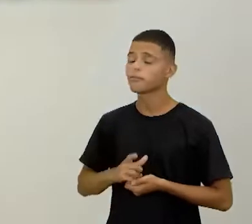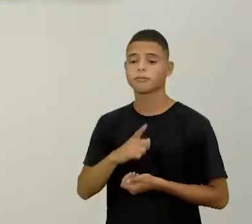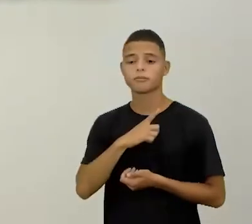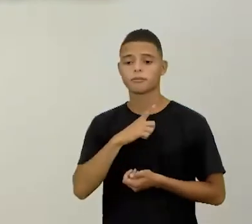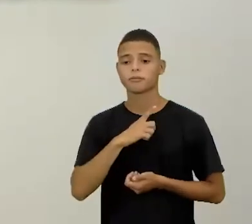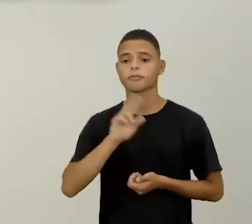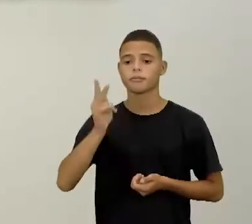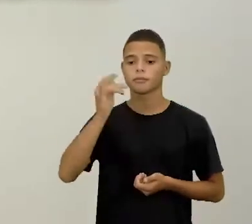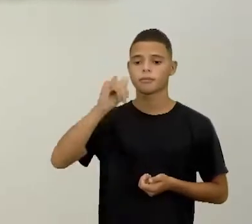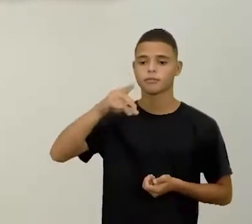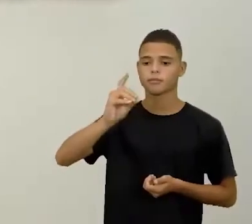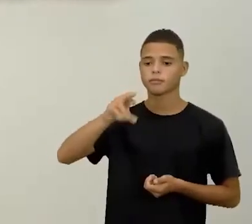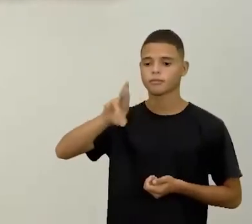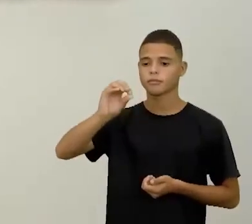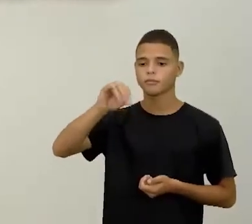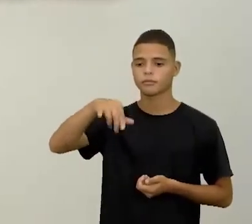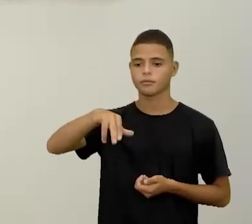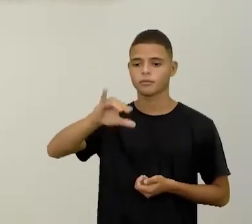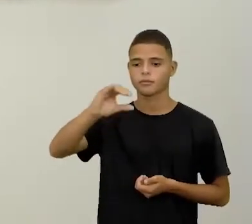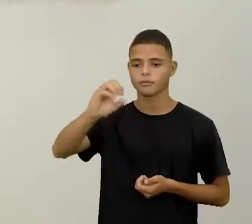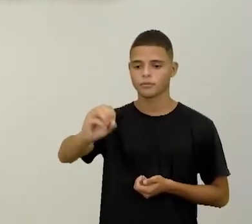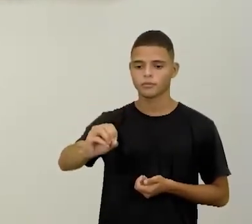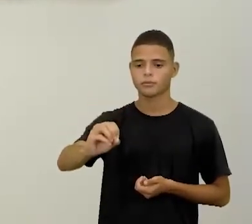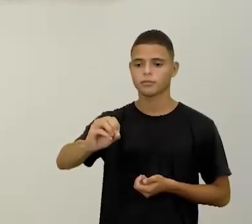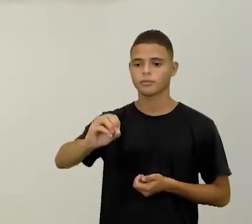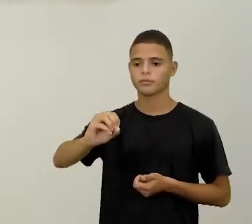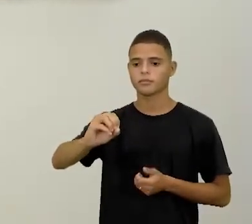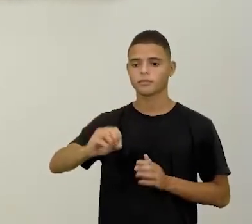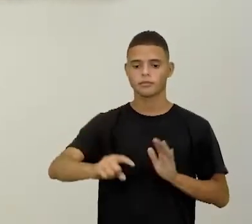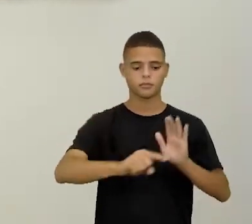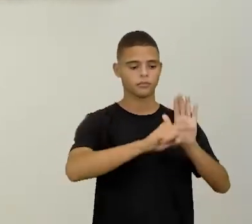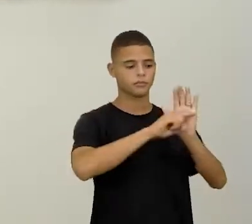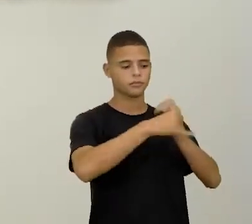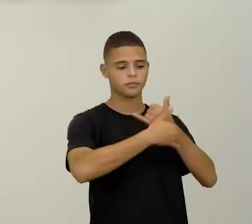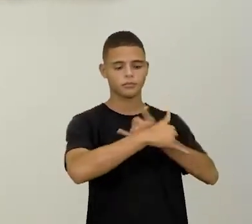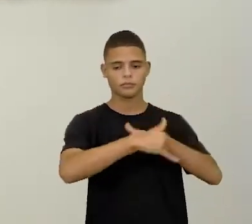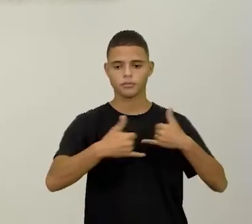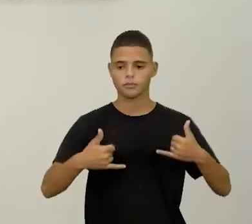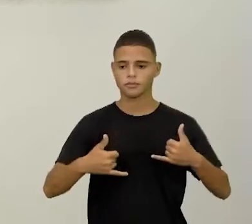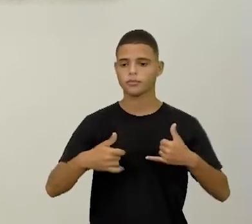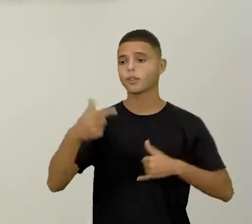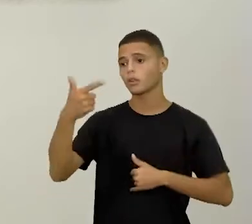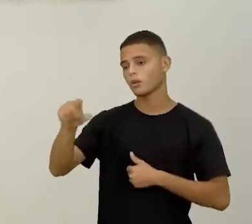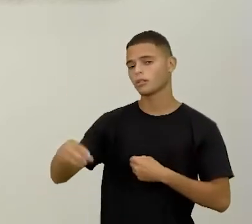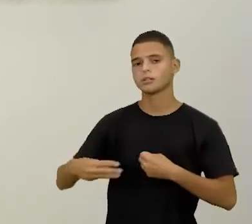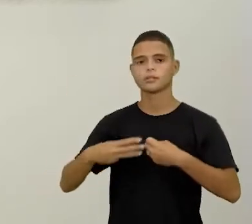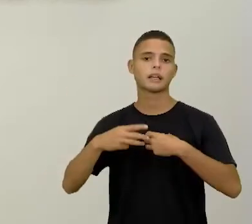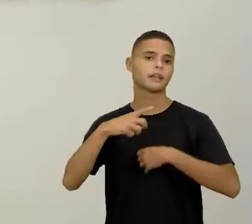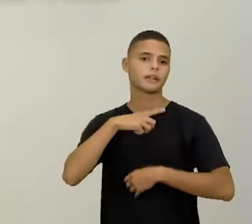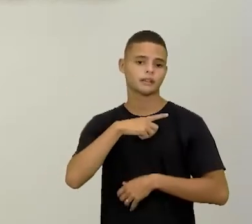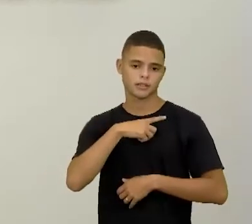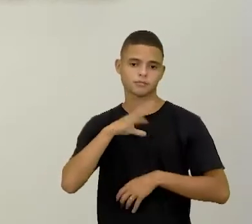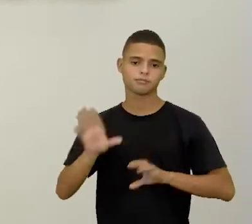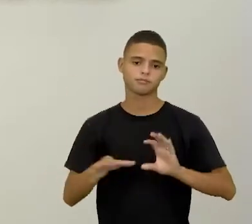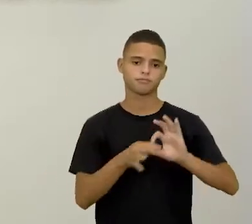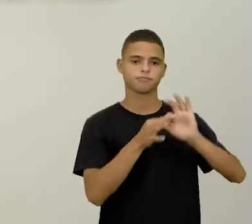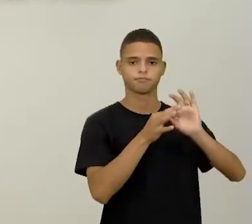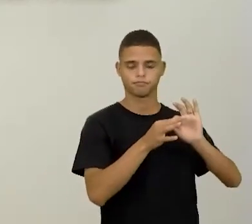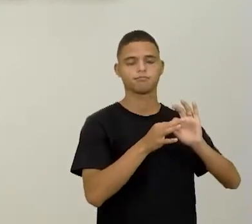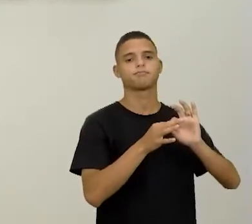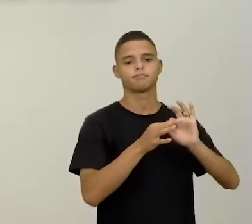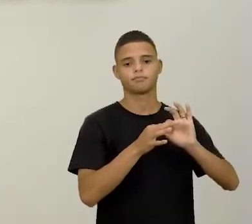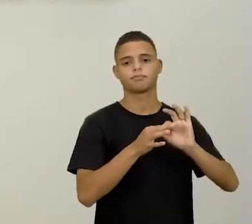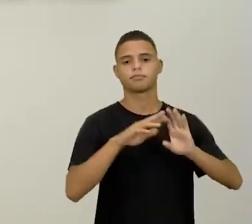hidrogênio ligando a um átomo mais eletronegativo de outra molécula, eu tenho a ligação de